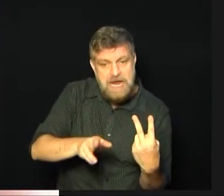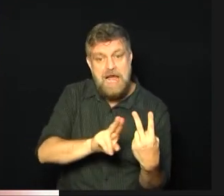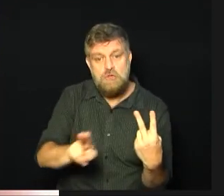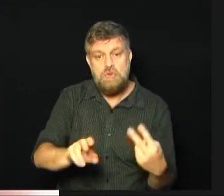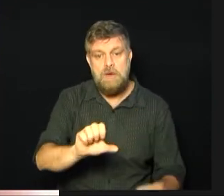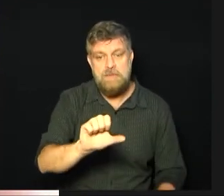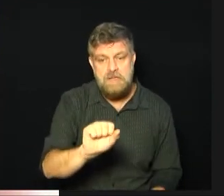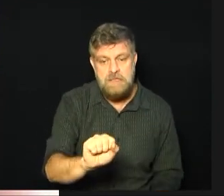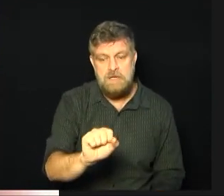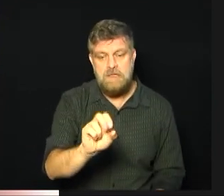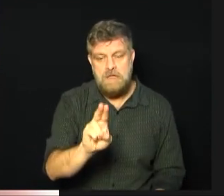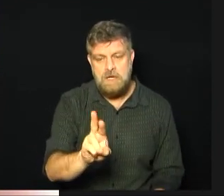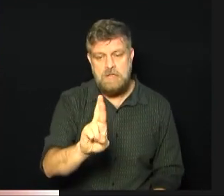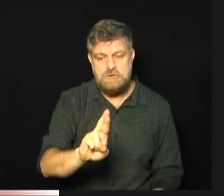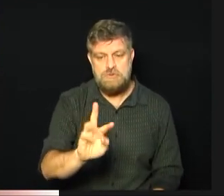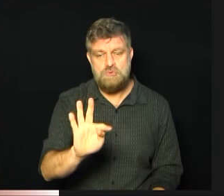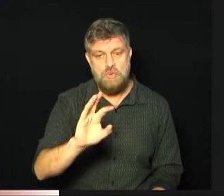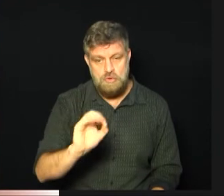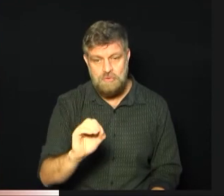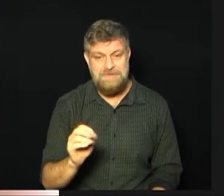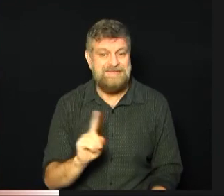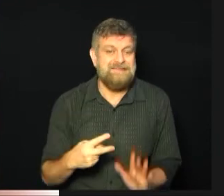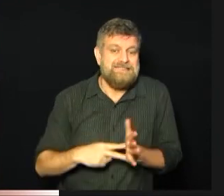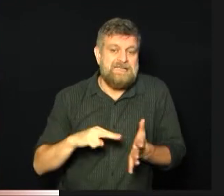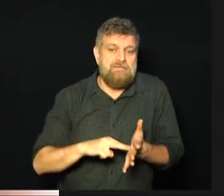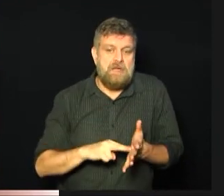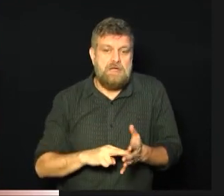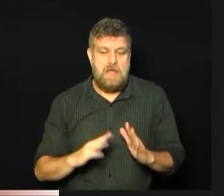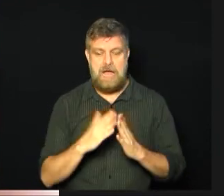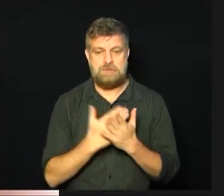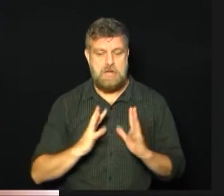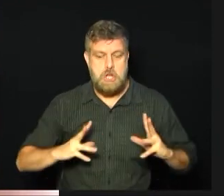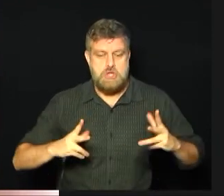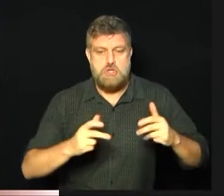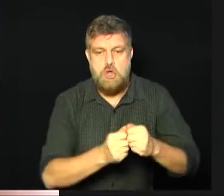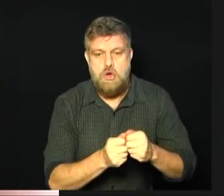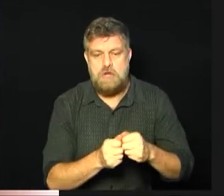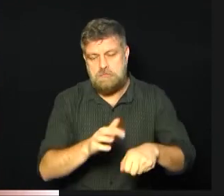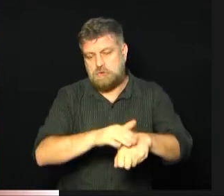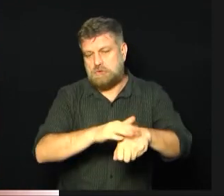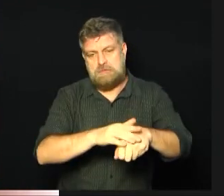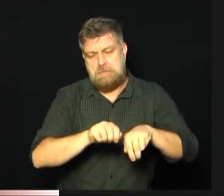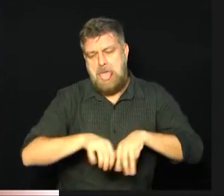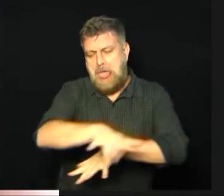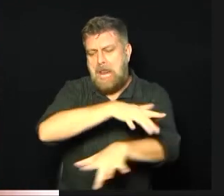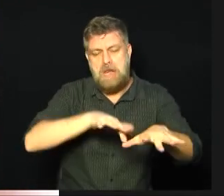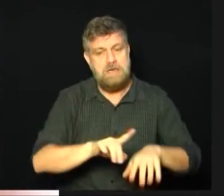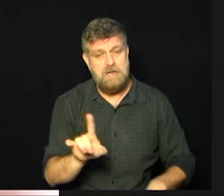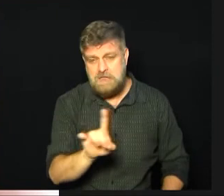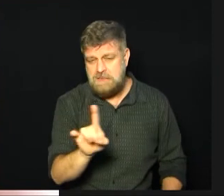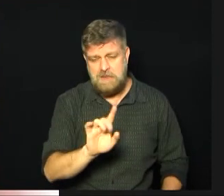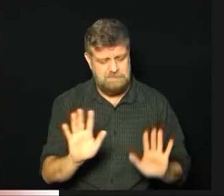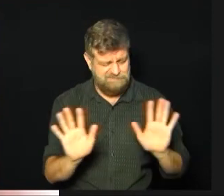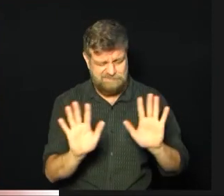chama de surto, tá? Não significa que está a escola inteira cometida, nada disso. Valéria, eu